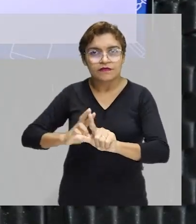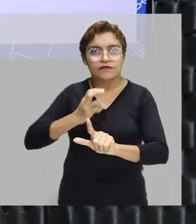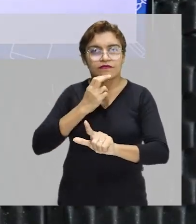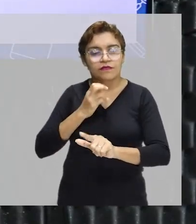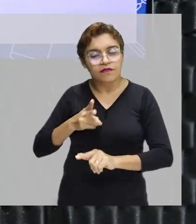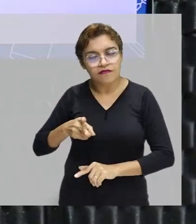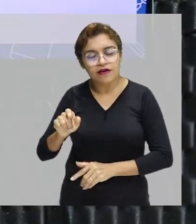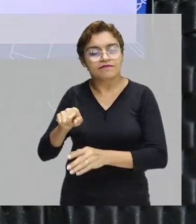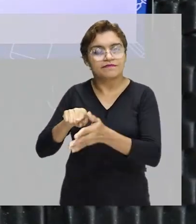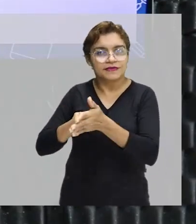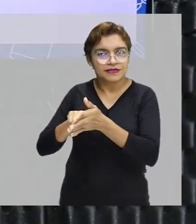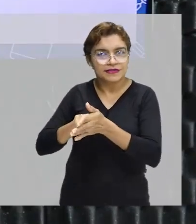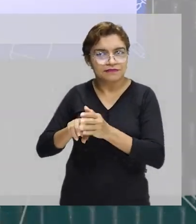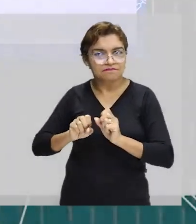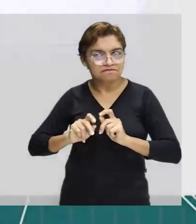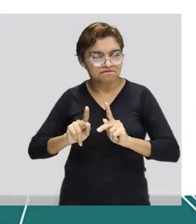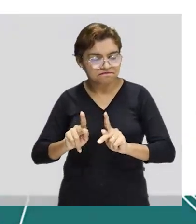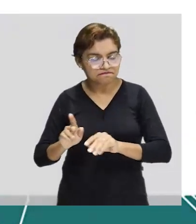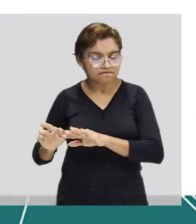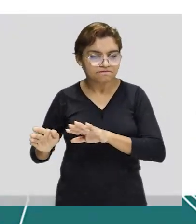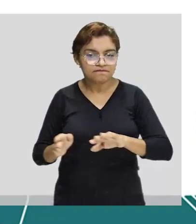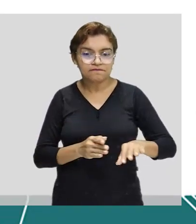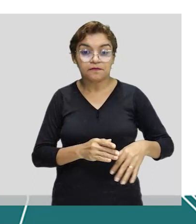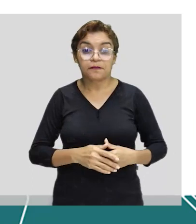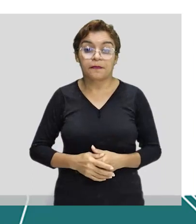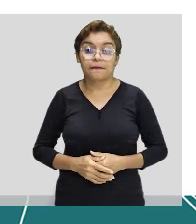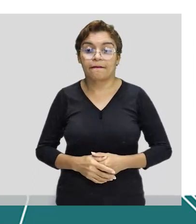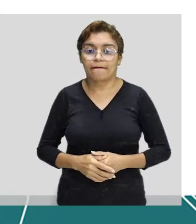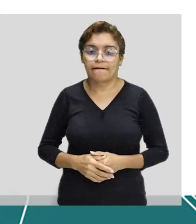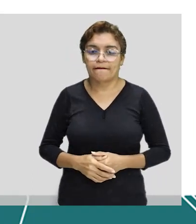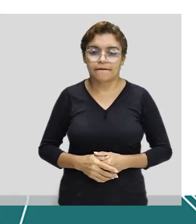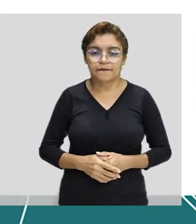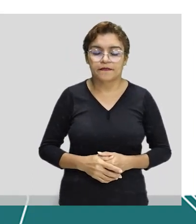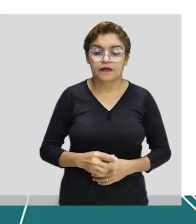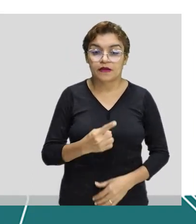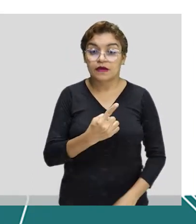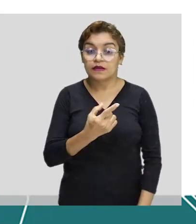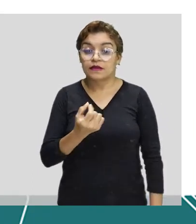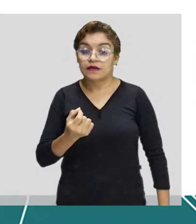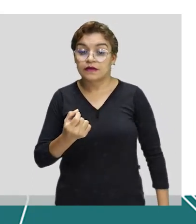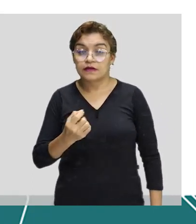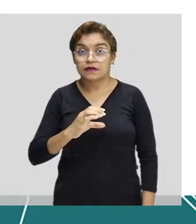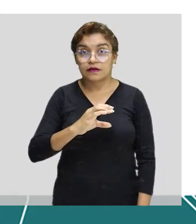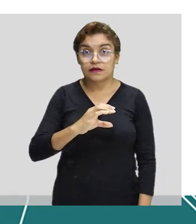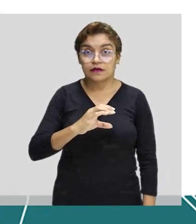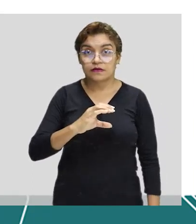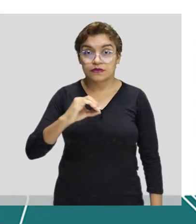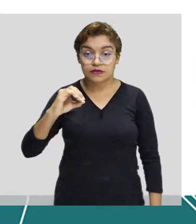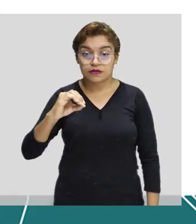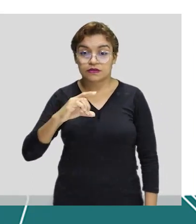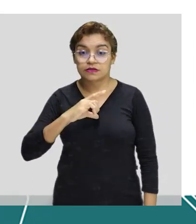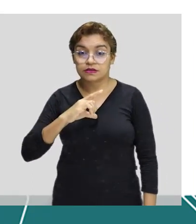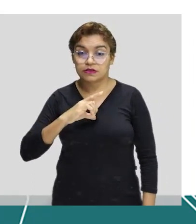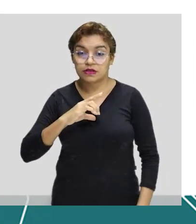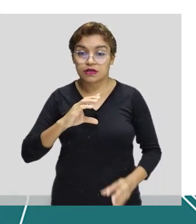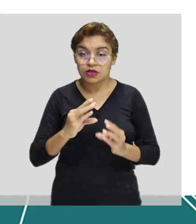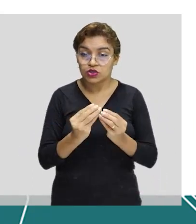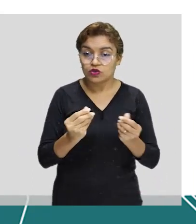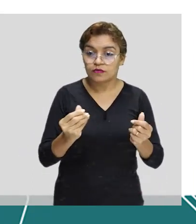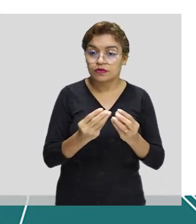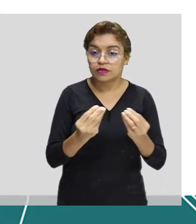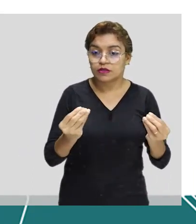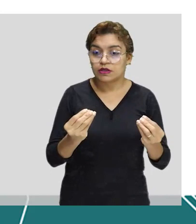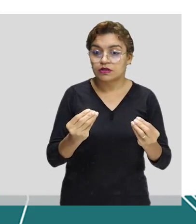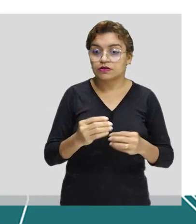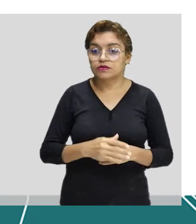Agora vamos às questões. A 10 graus Celsius, a solubilidade do nitrato de potássio é